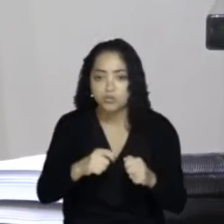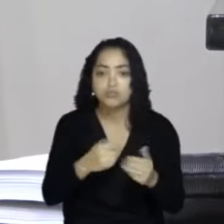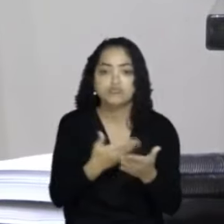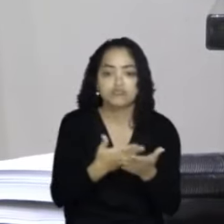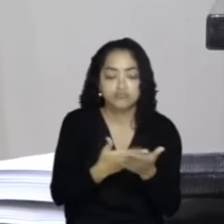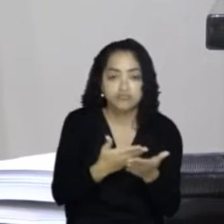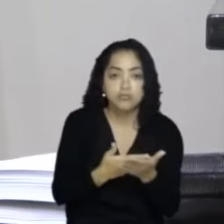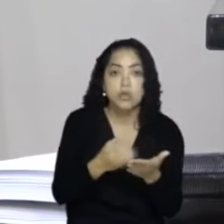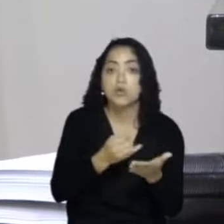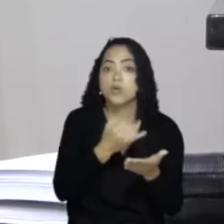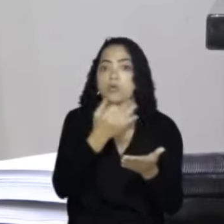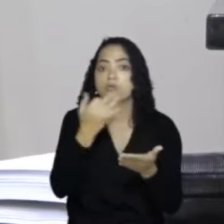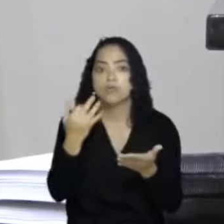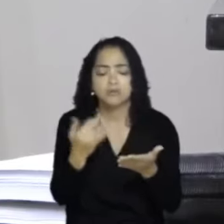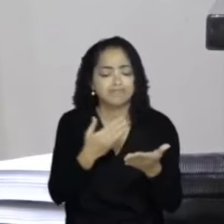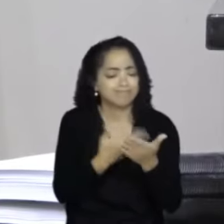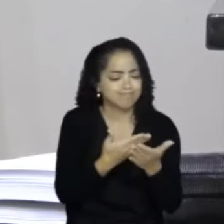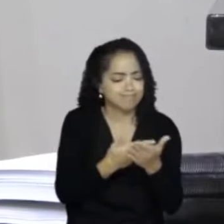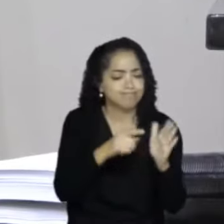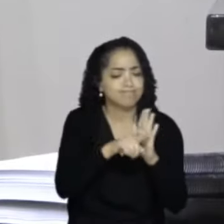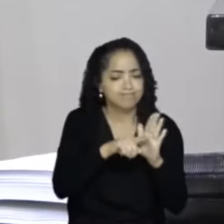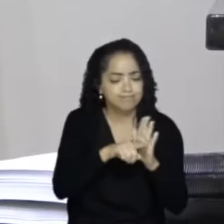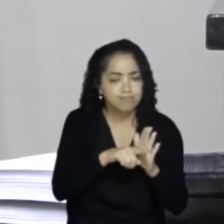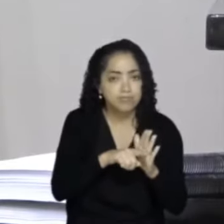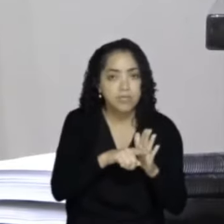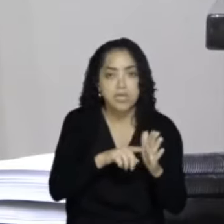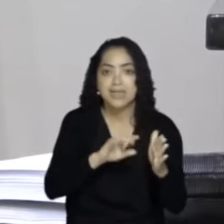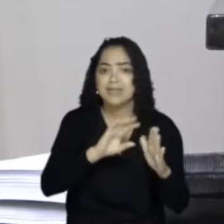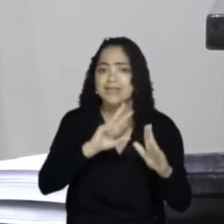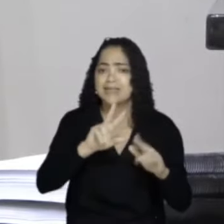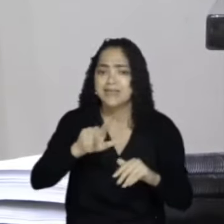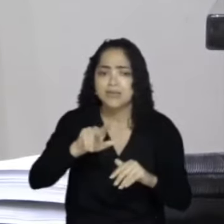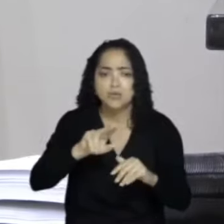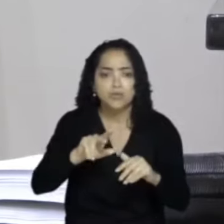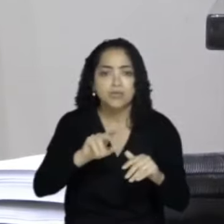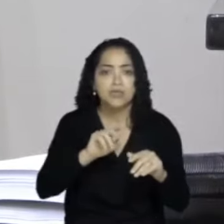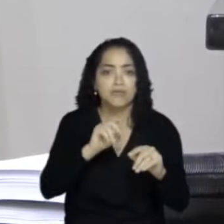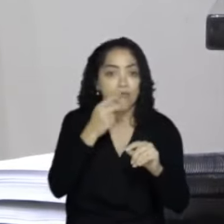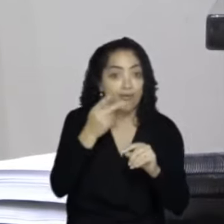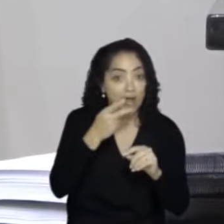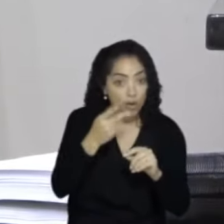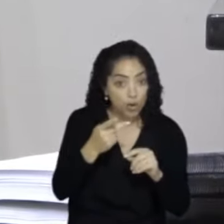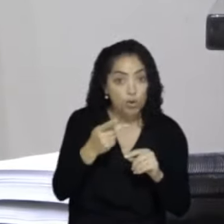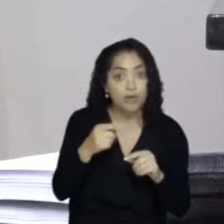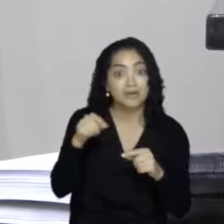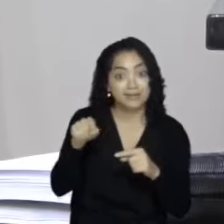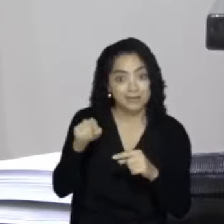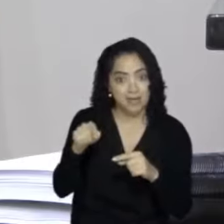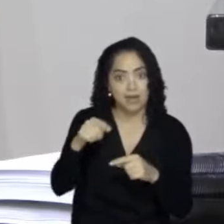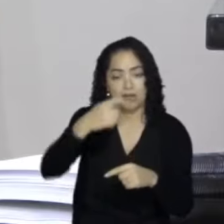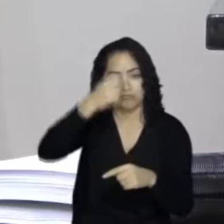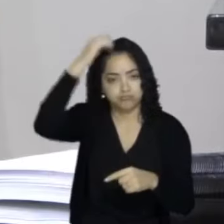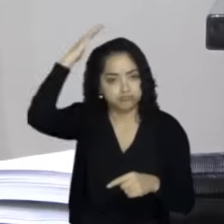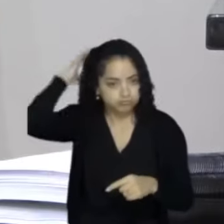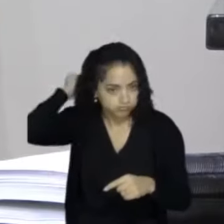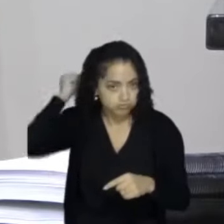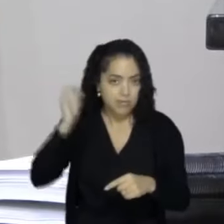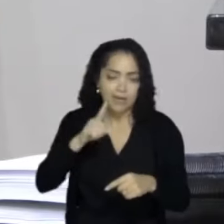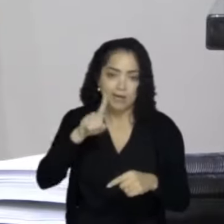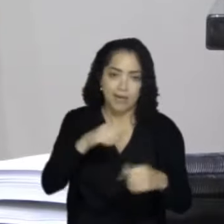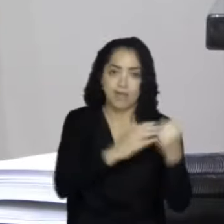quantos finais de semana perdidos, e nenhum deles aponta Antonieta de Barros como feminista. Esse que é o livro mais importante, na